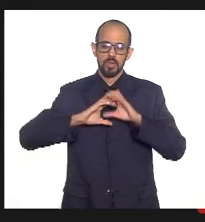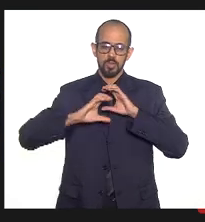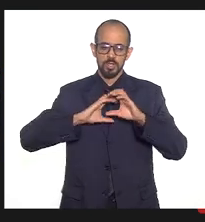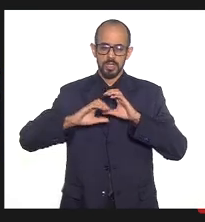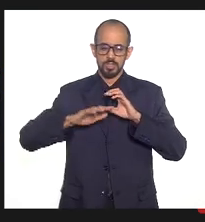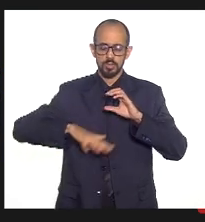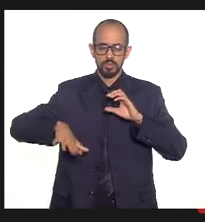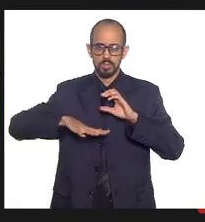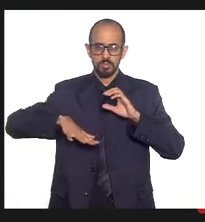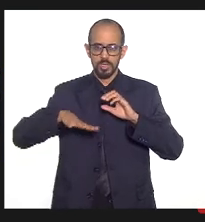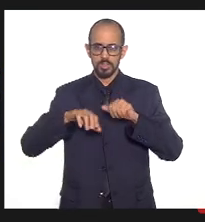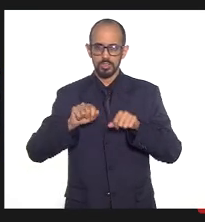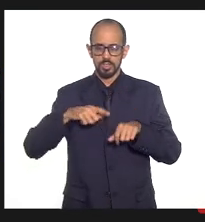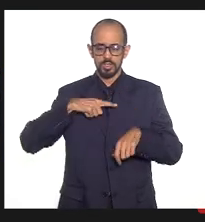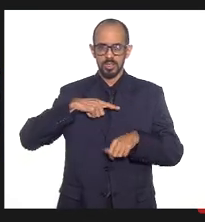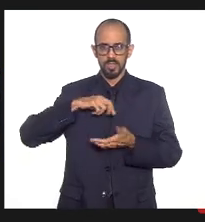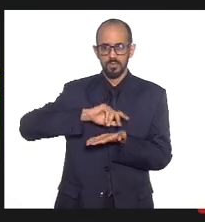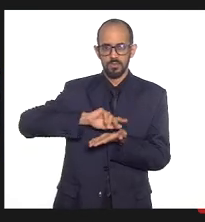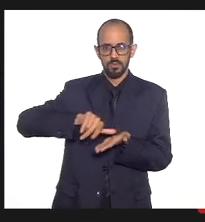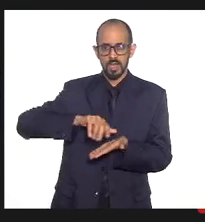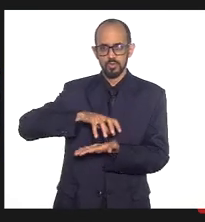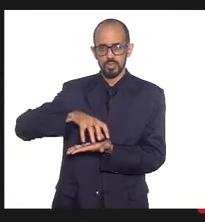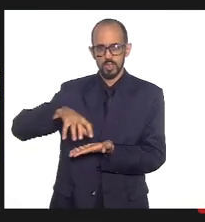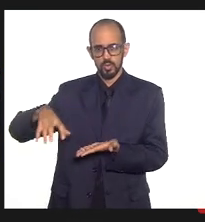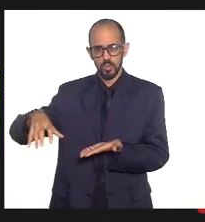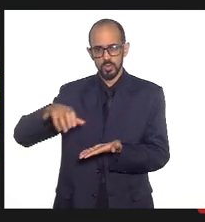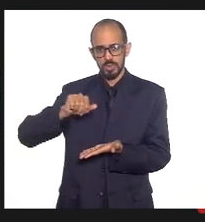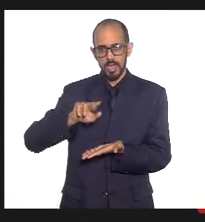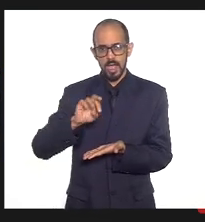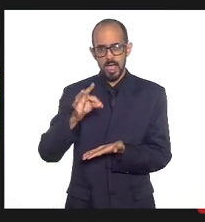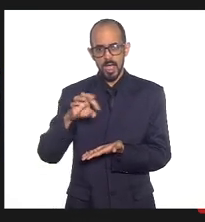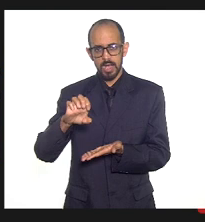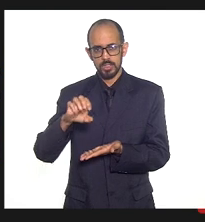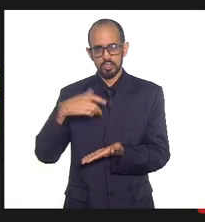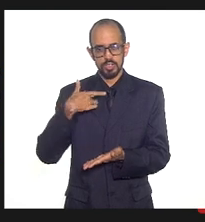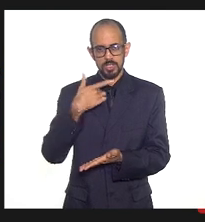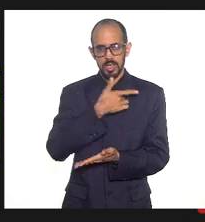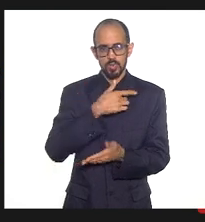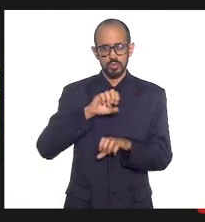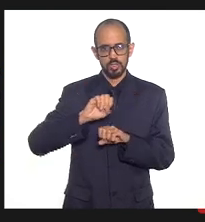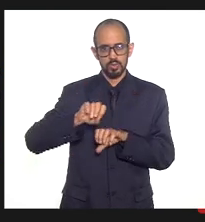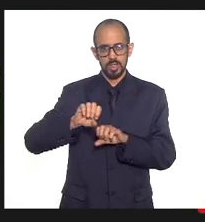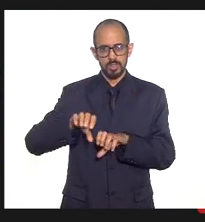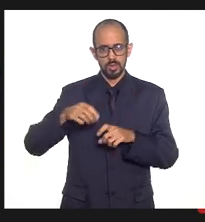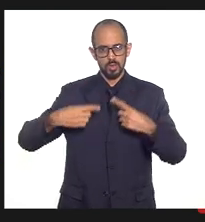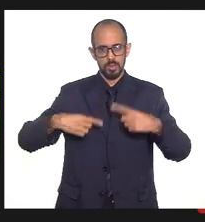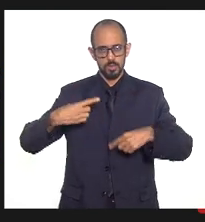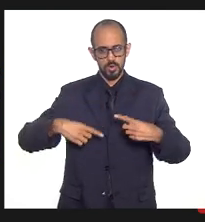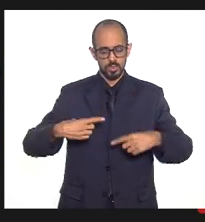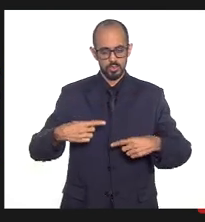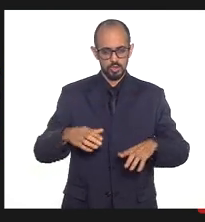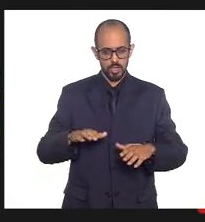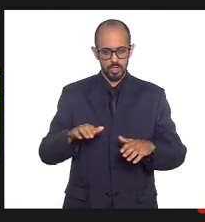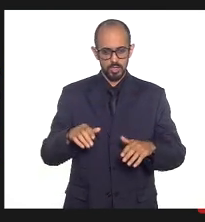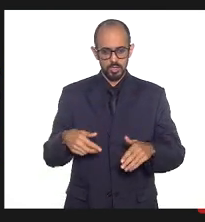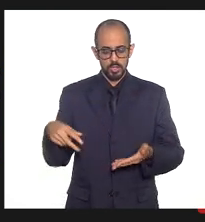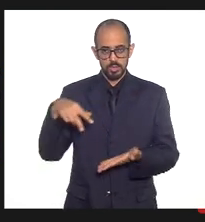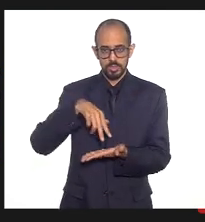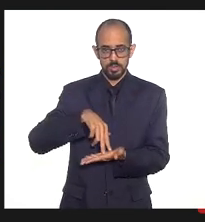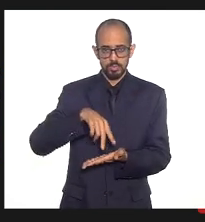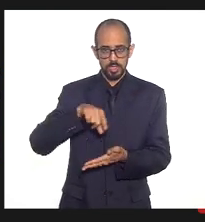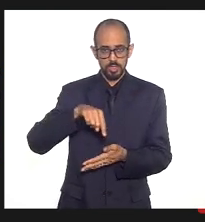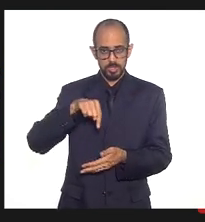que perpassa tantas áreas, das artes até a saúde, a educação e a política. Nós estamos aqui